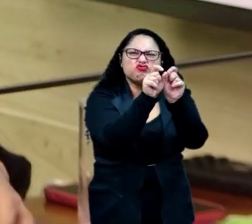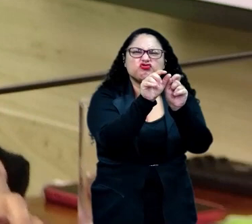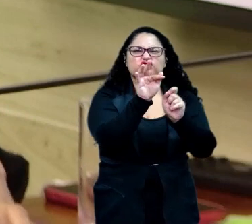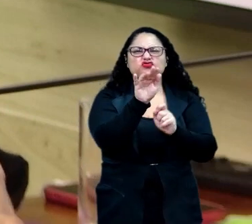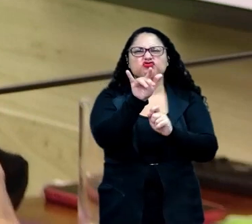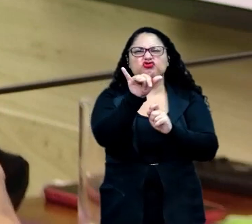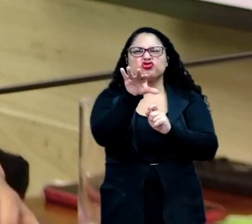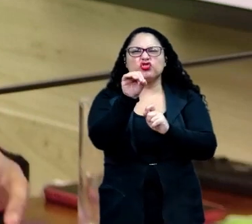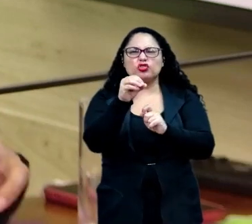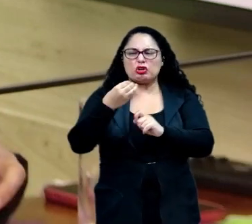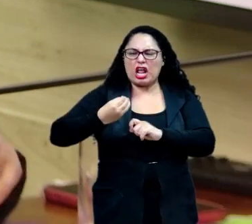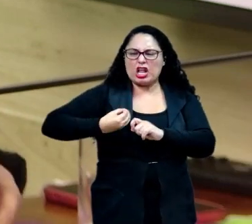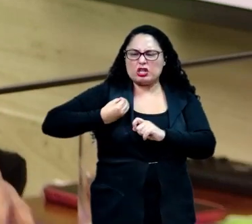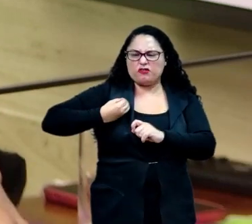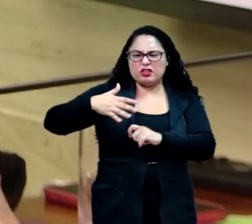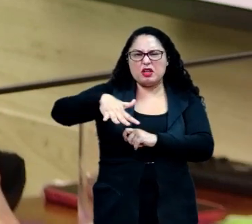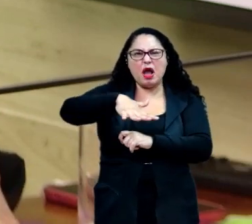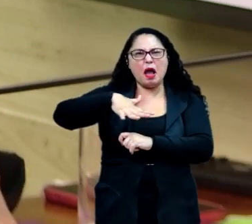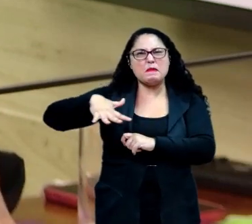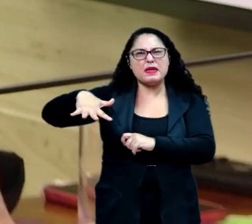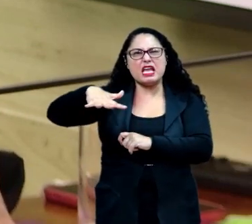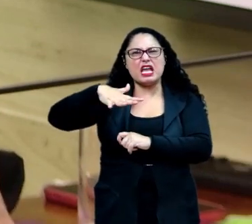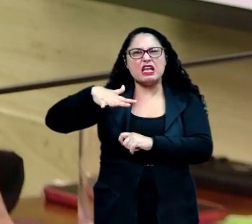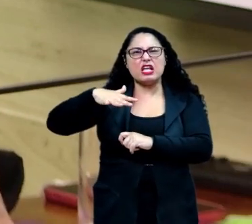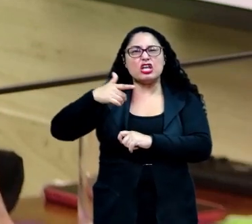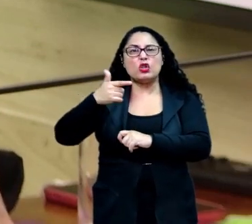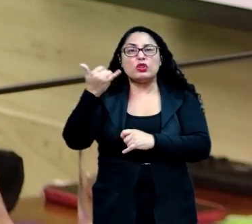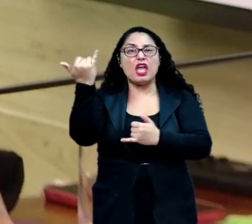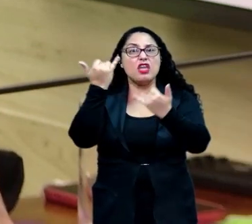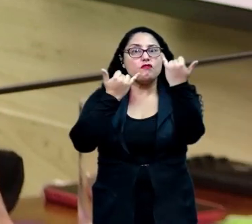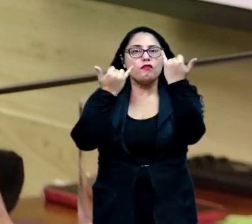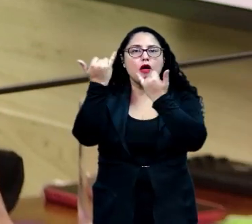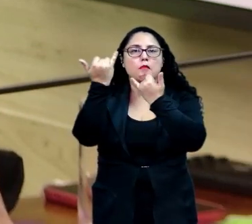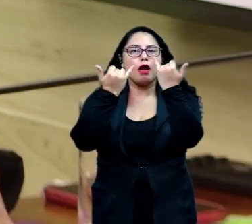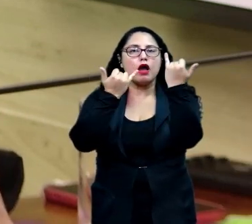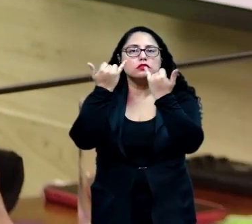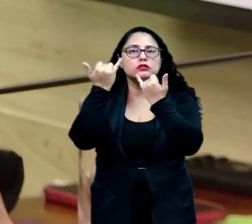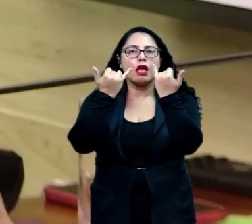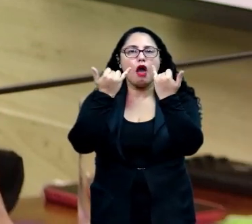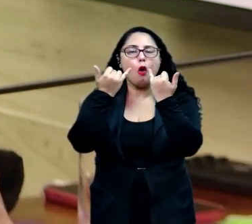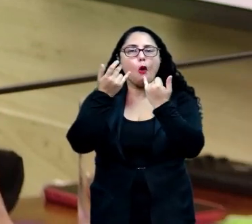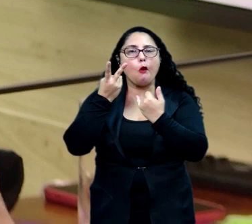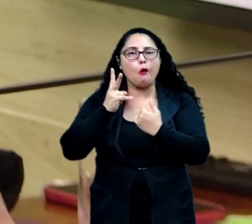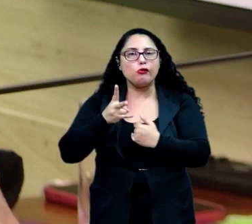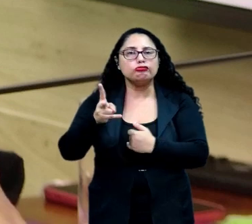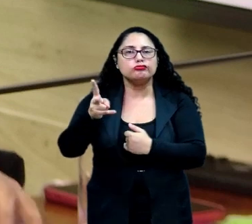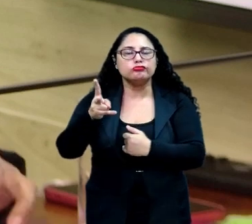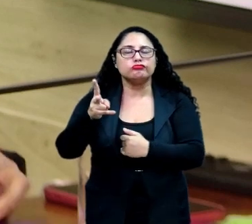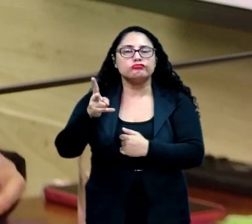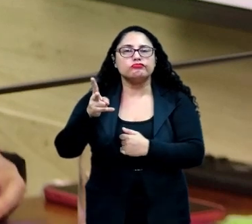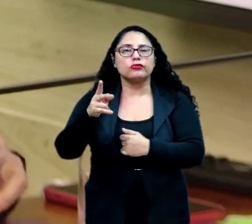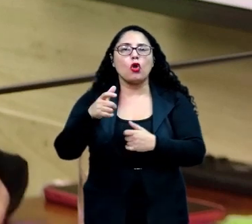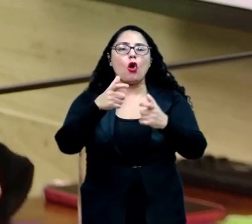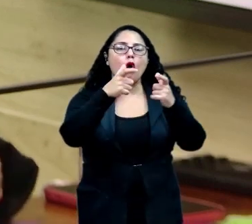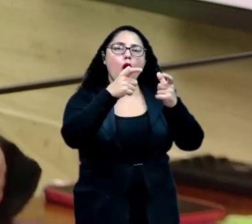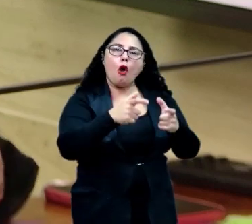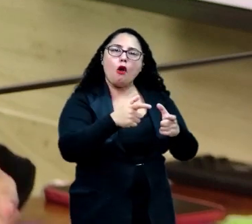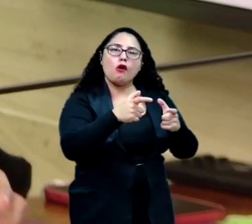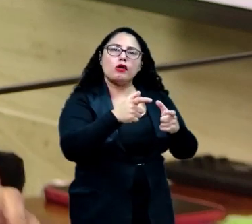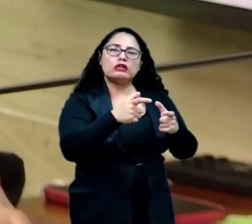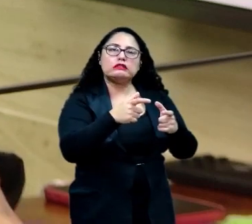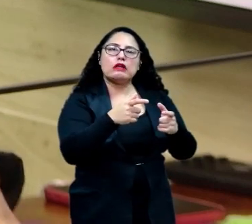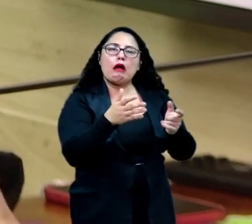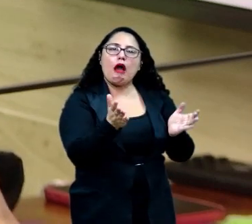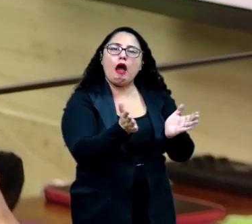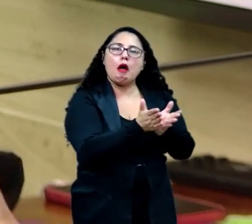sobrevive nos ambientes aonde a desinformação prevalece, aonde a